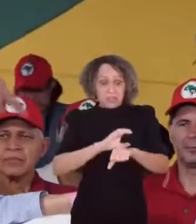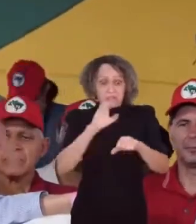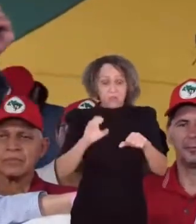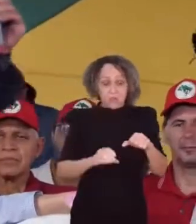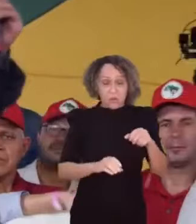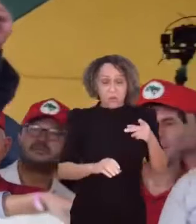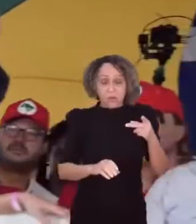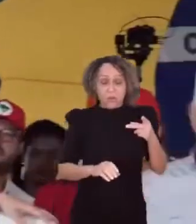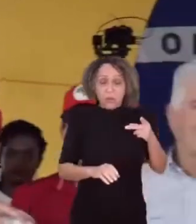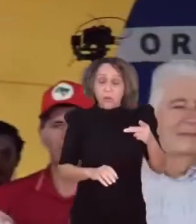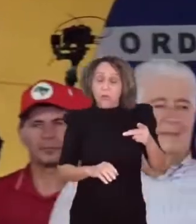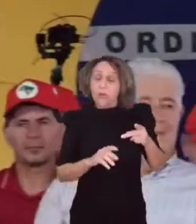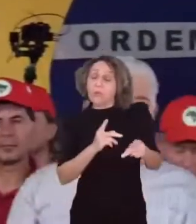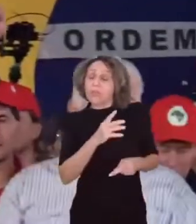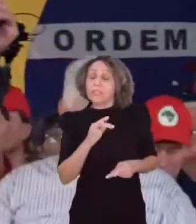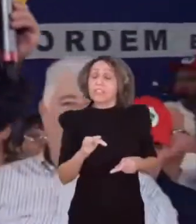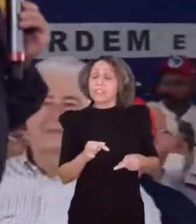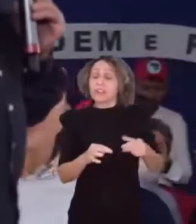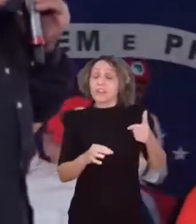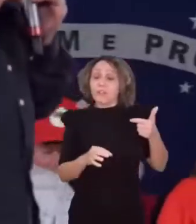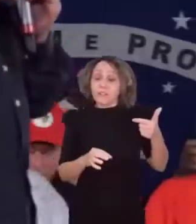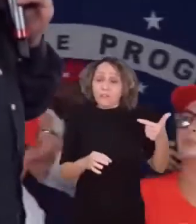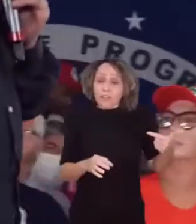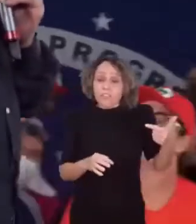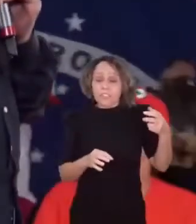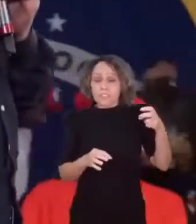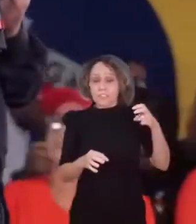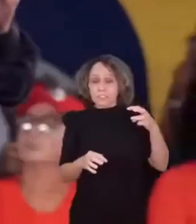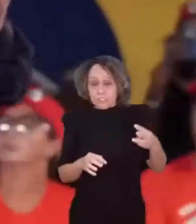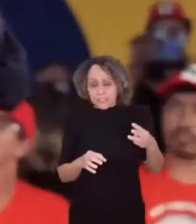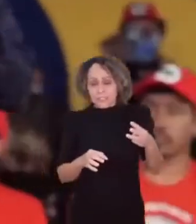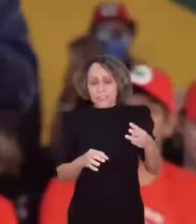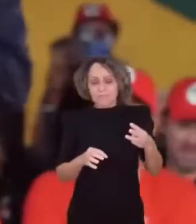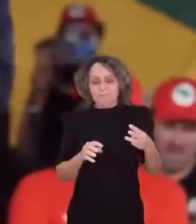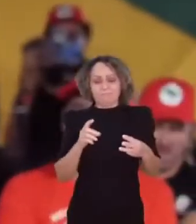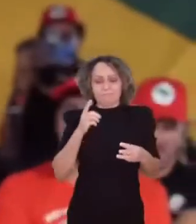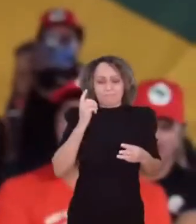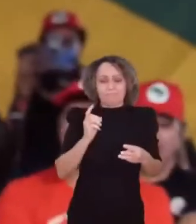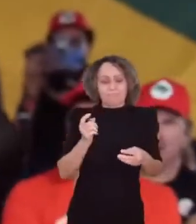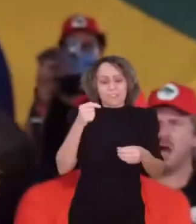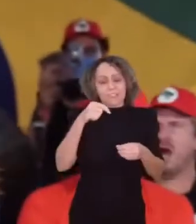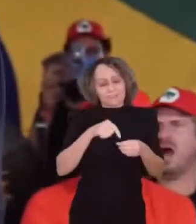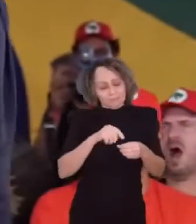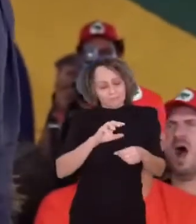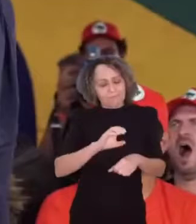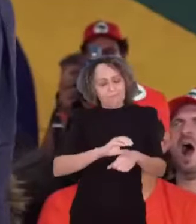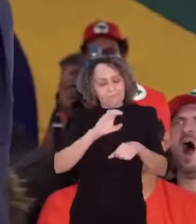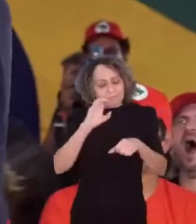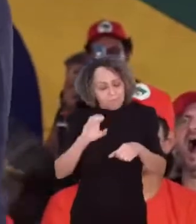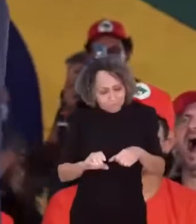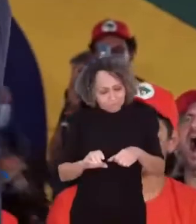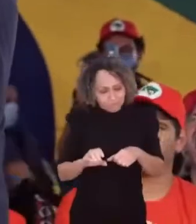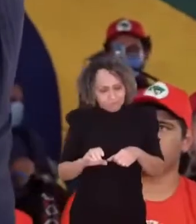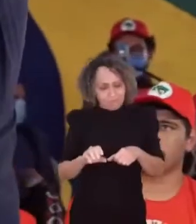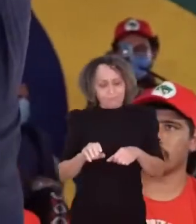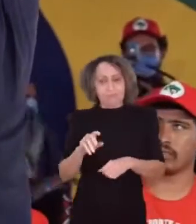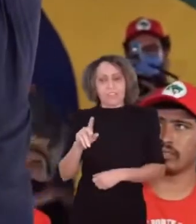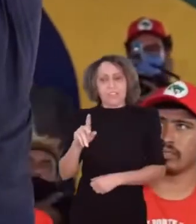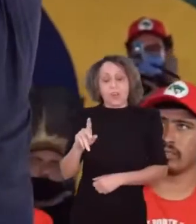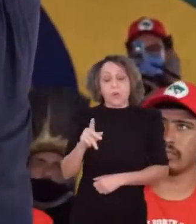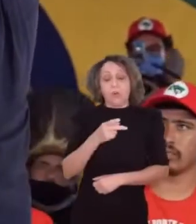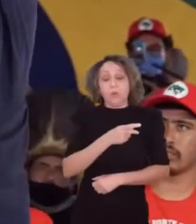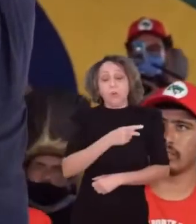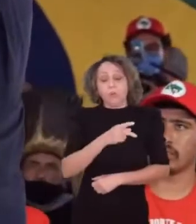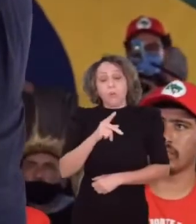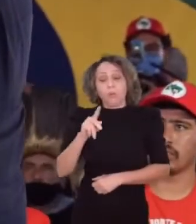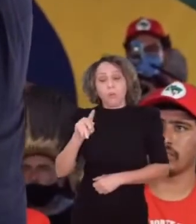tempo era presidente da Câmara, ele não tinha 10% da força que